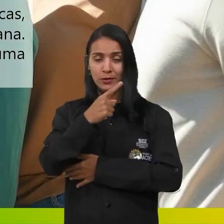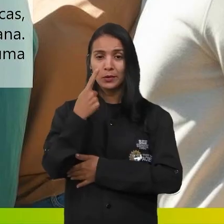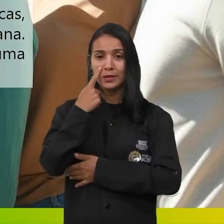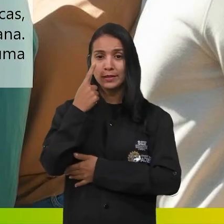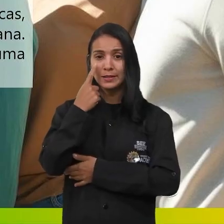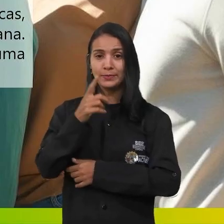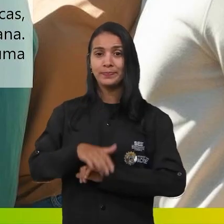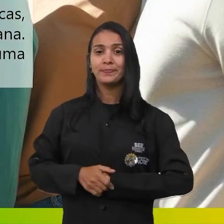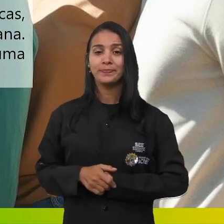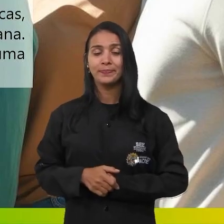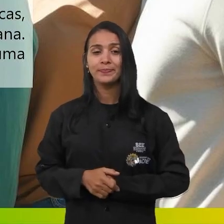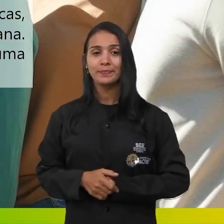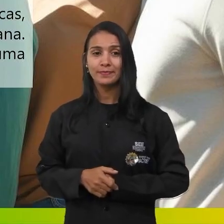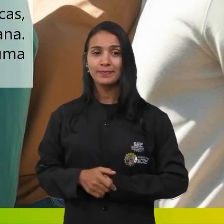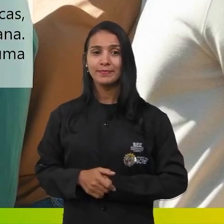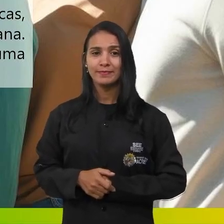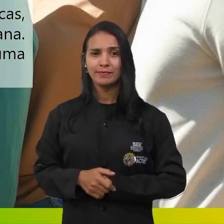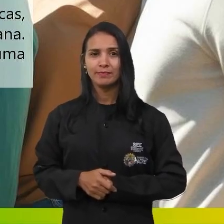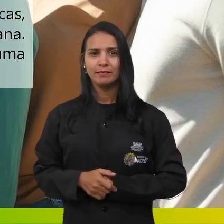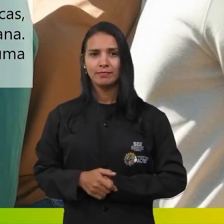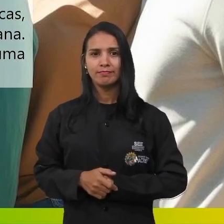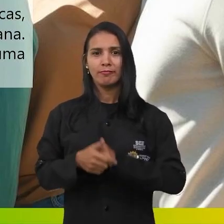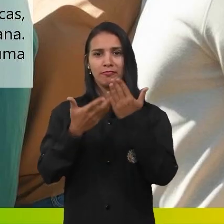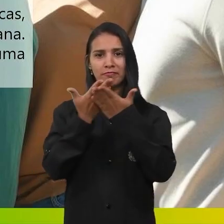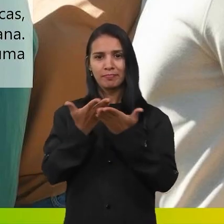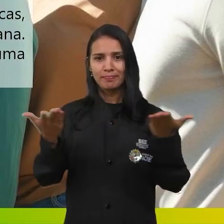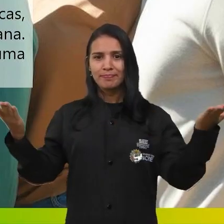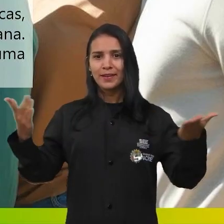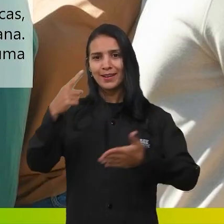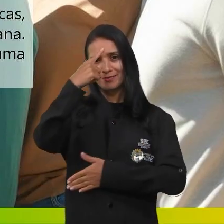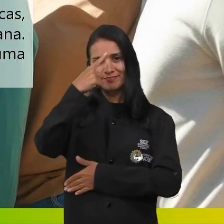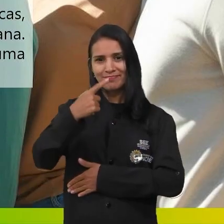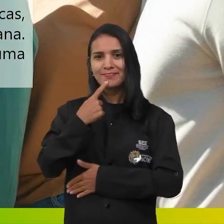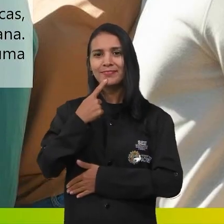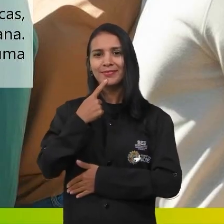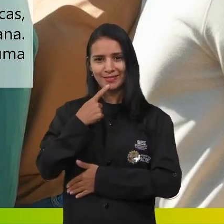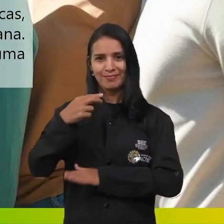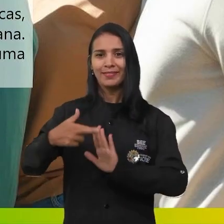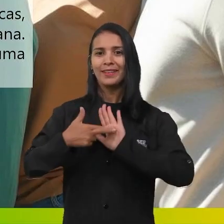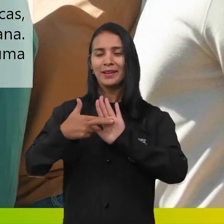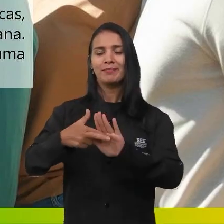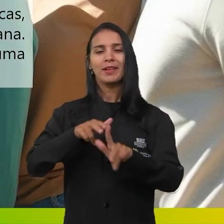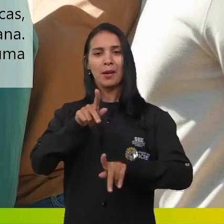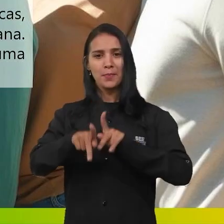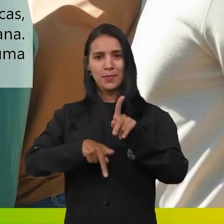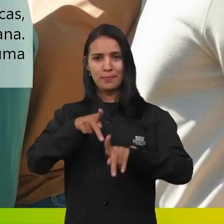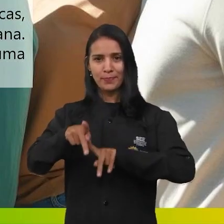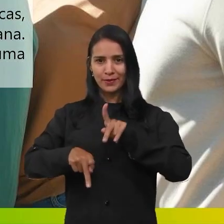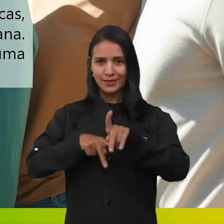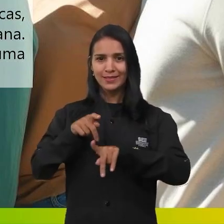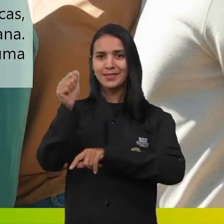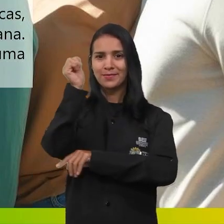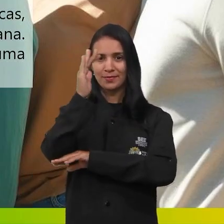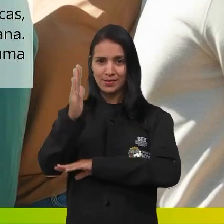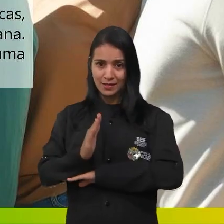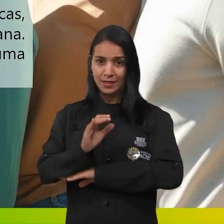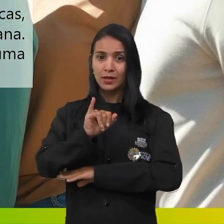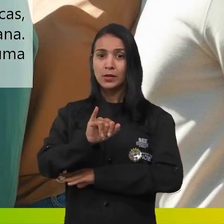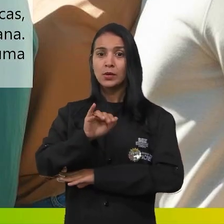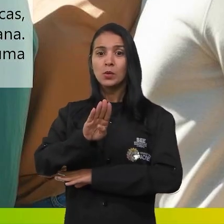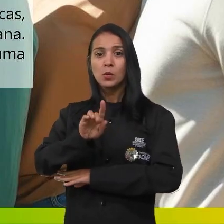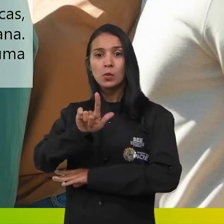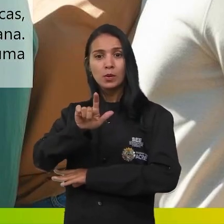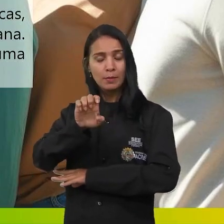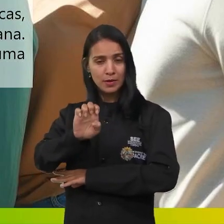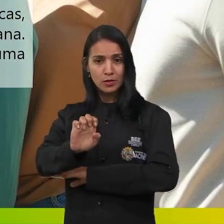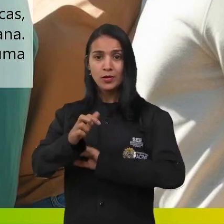só, aqui a gente tem uma imagem do que é a população brasileira hoje, do que o IBGE fala justamente quando ele diz